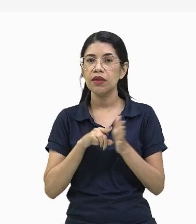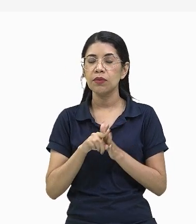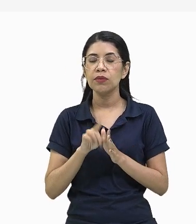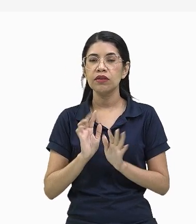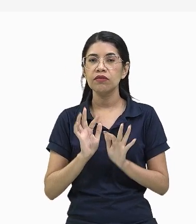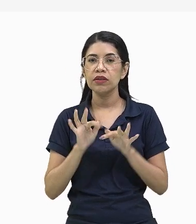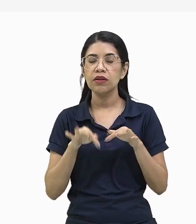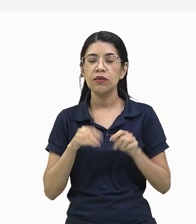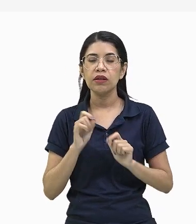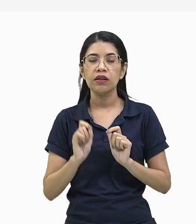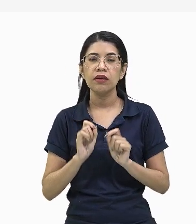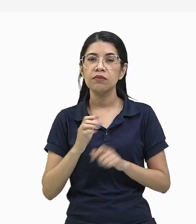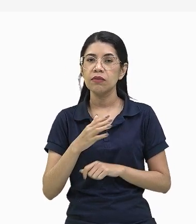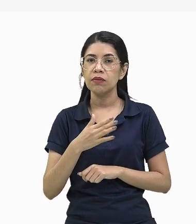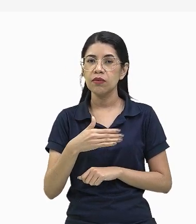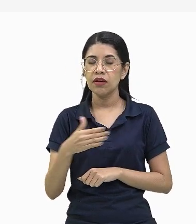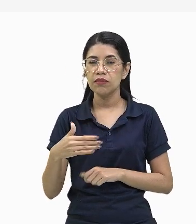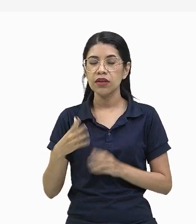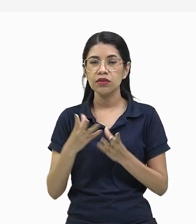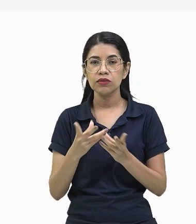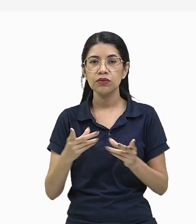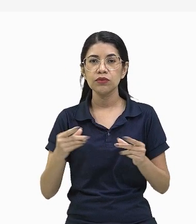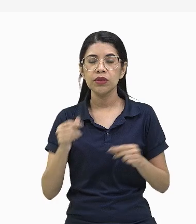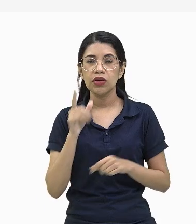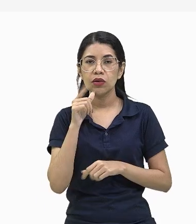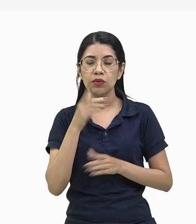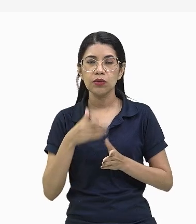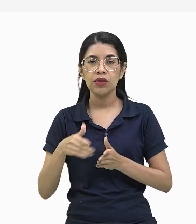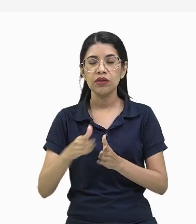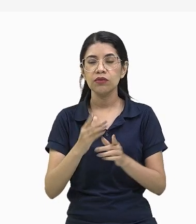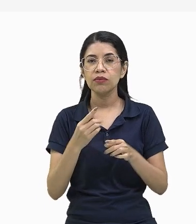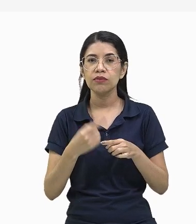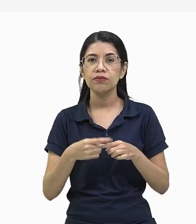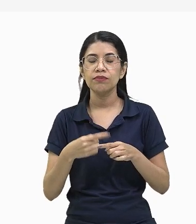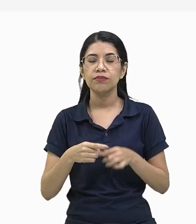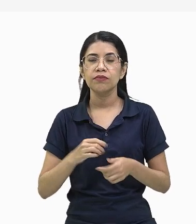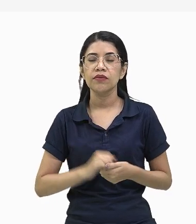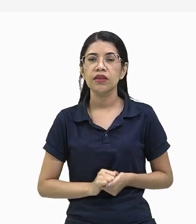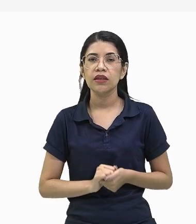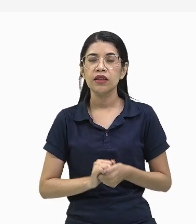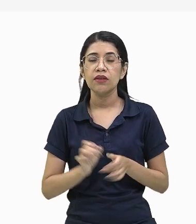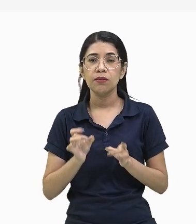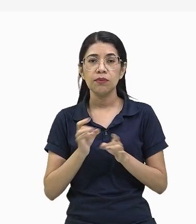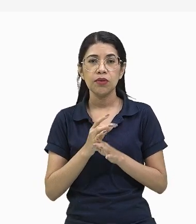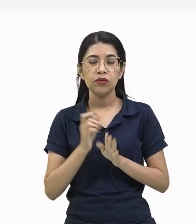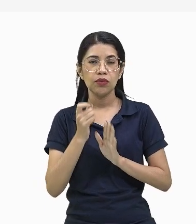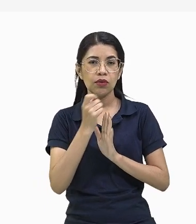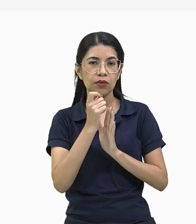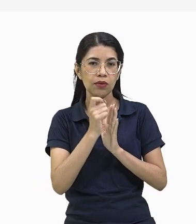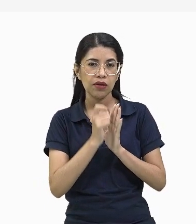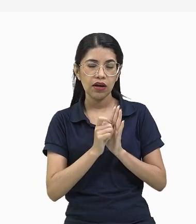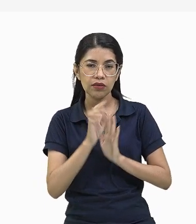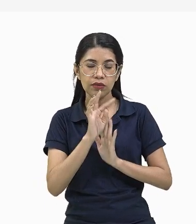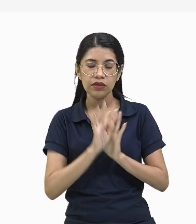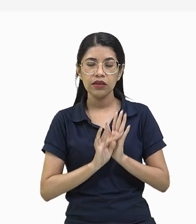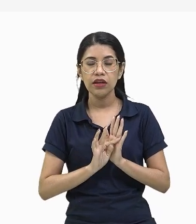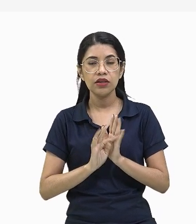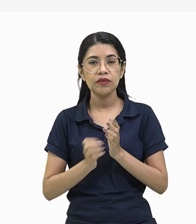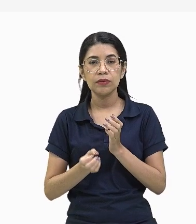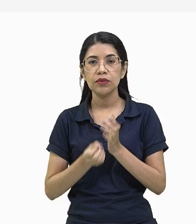por que que o tambaqui está sumindo do igarapé? E quando a gente escrever tudo num texto organizado, vai virar